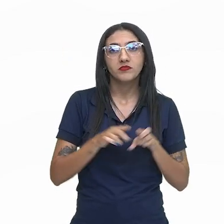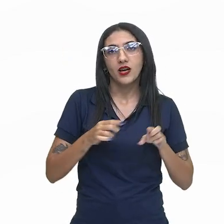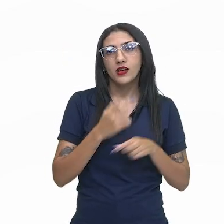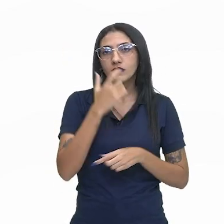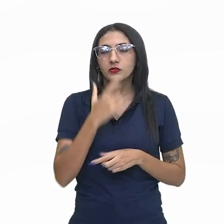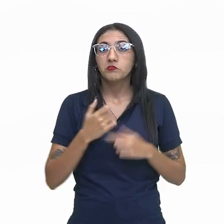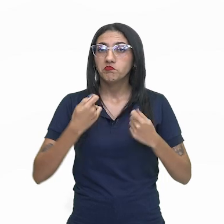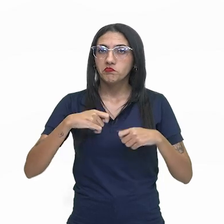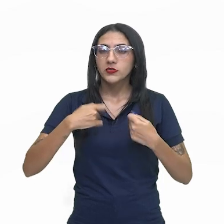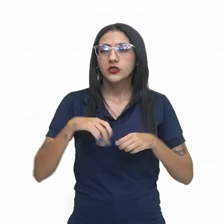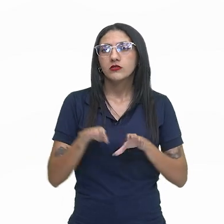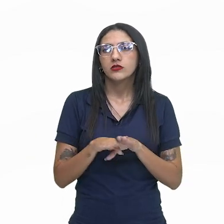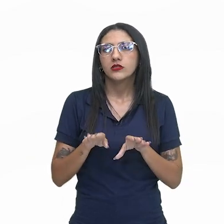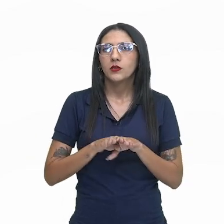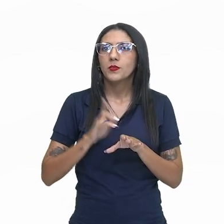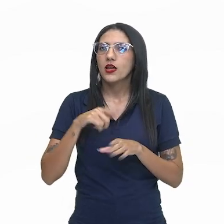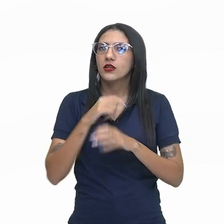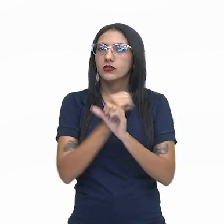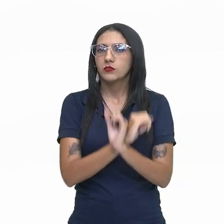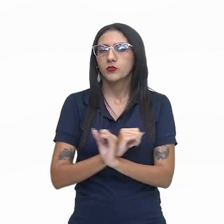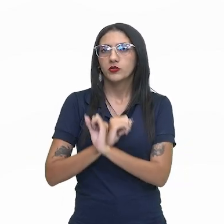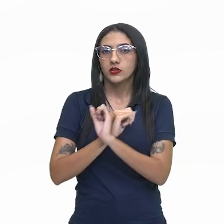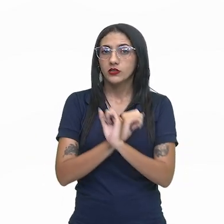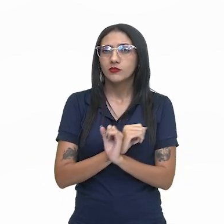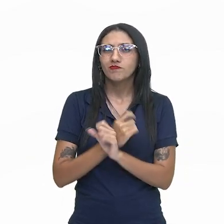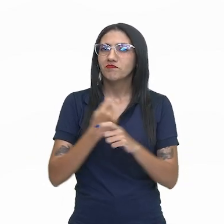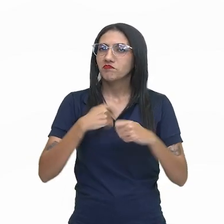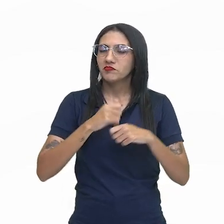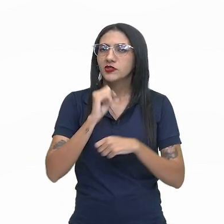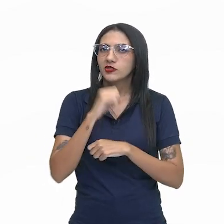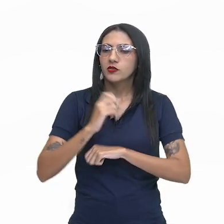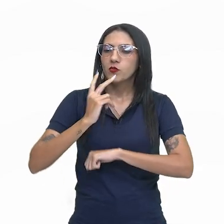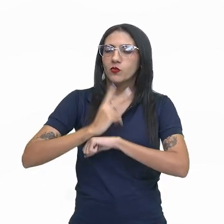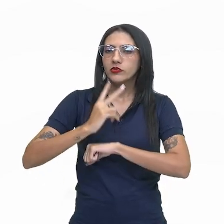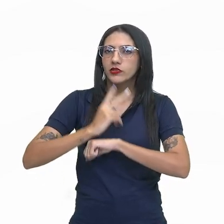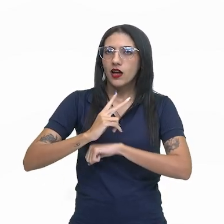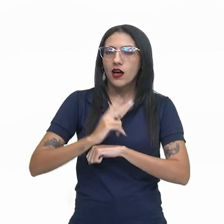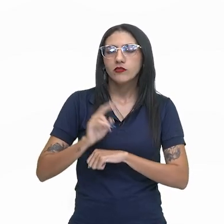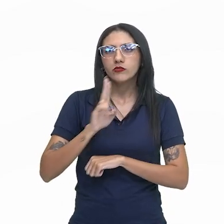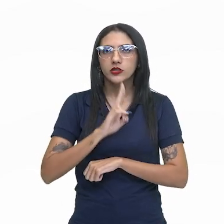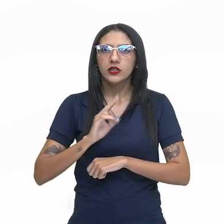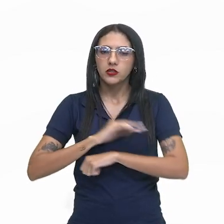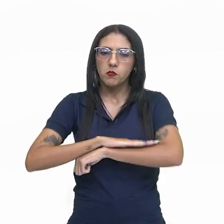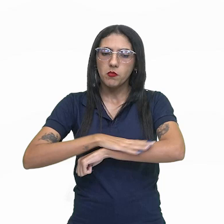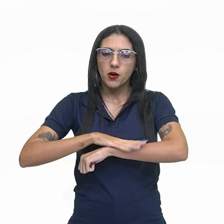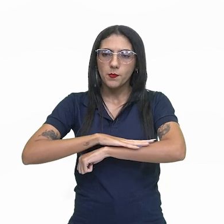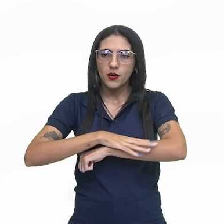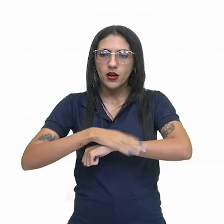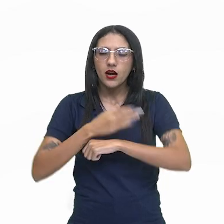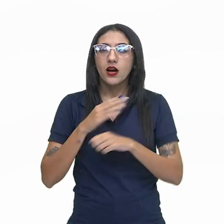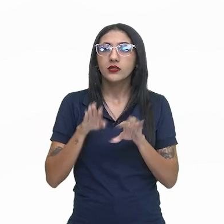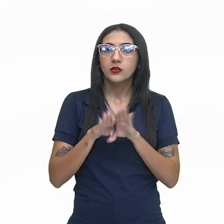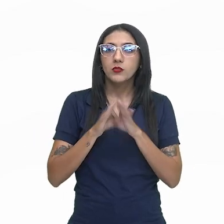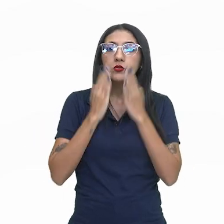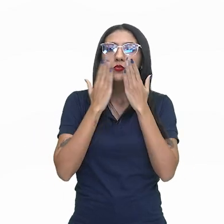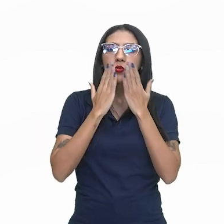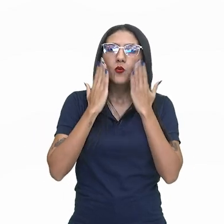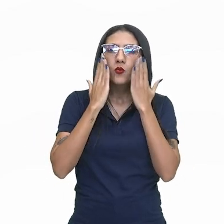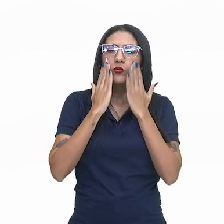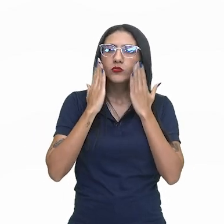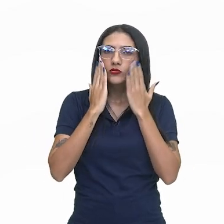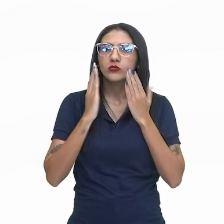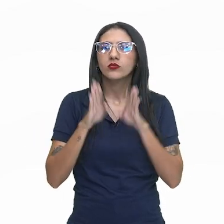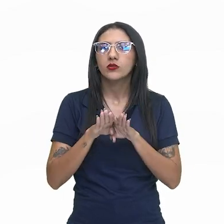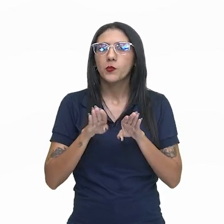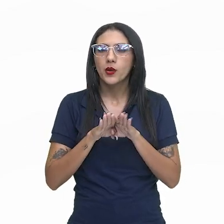preciso dessa proteção, né? Preciso me cuidar passando ali o protetor solar, por exemplo, no rosto, né? Onde vai estar mais